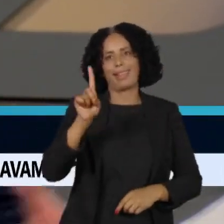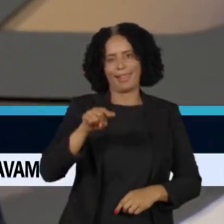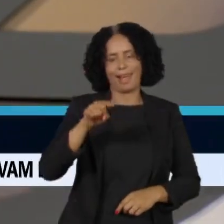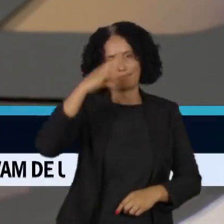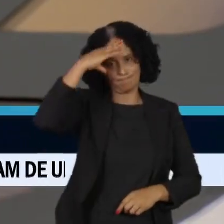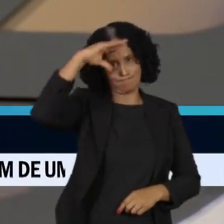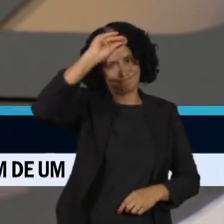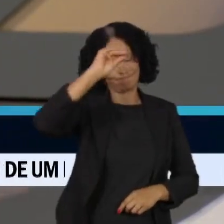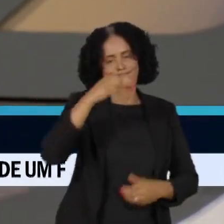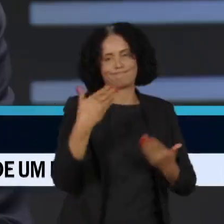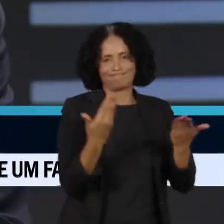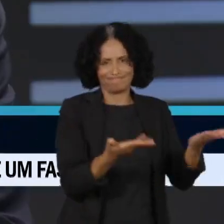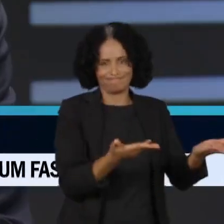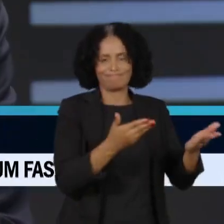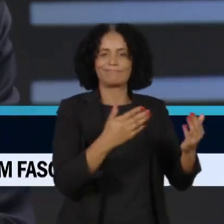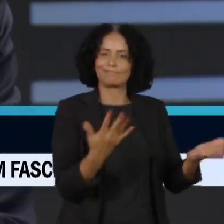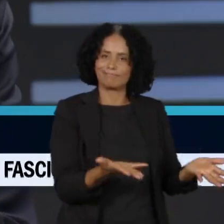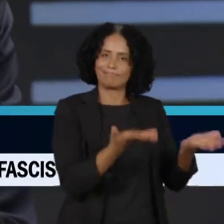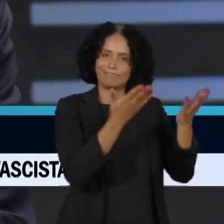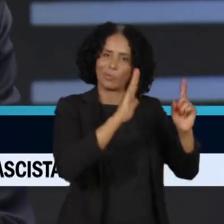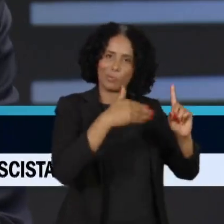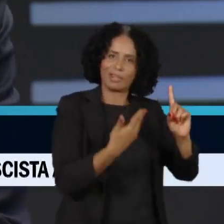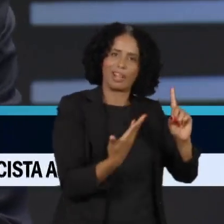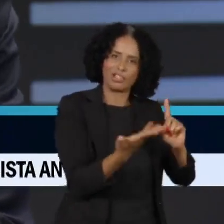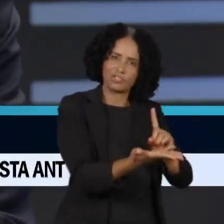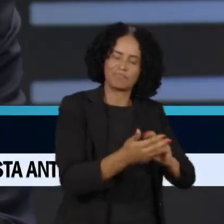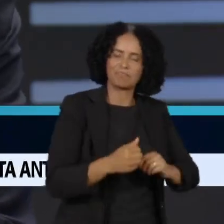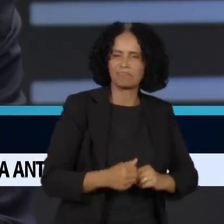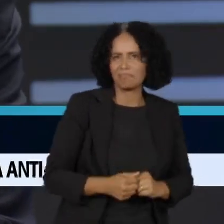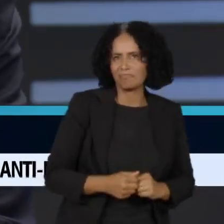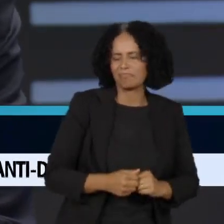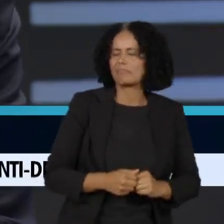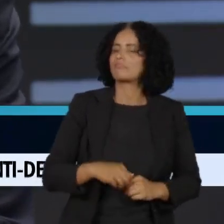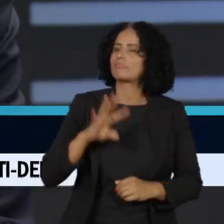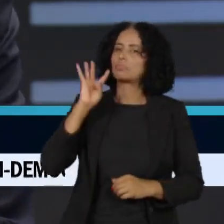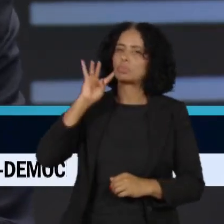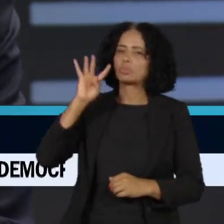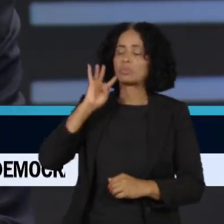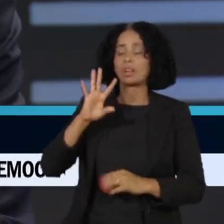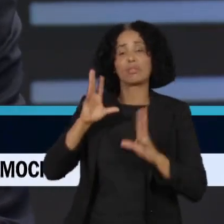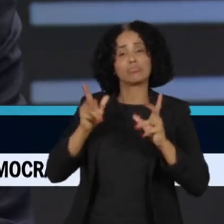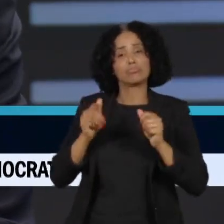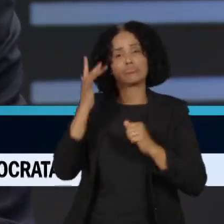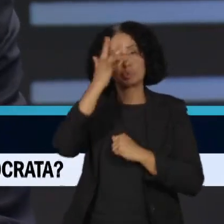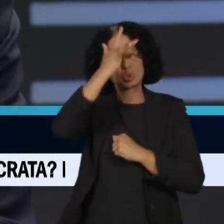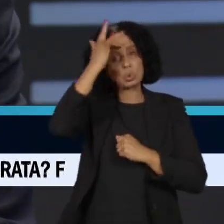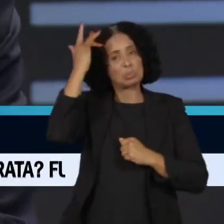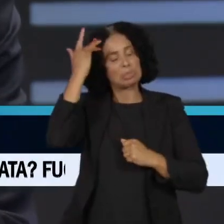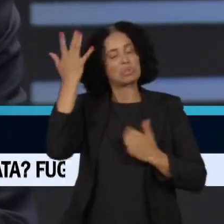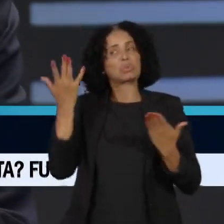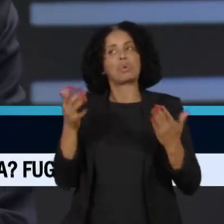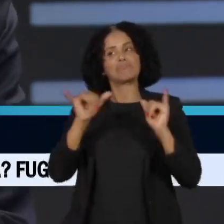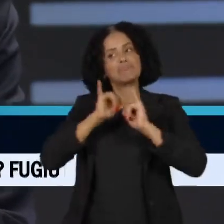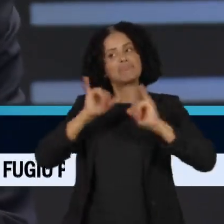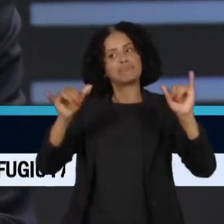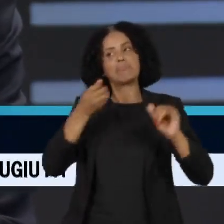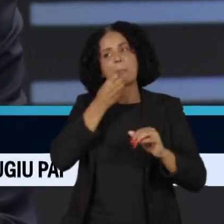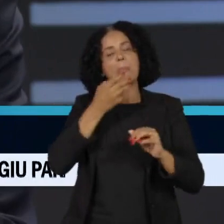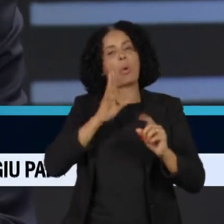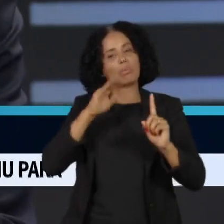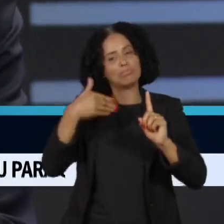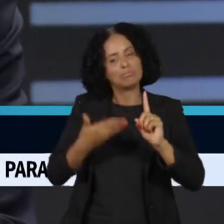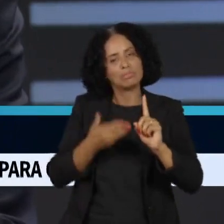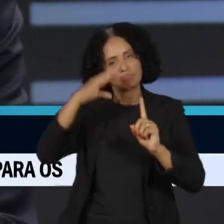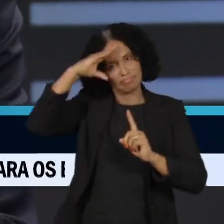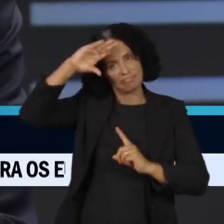mais do que porto. Ah, é fantástico. Você vê todo mundo se pronunciando com ele. Vou dar um outro dado. Fizeram